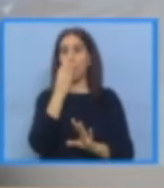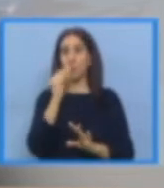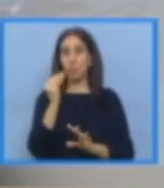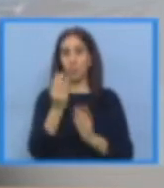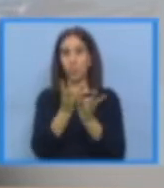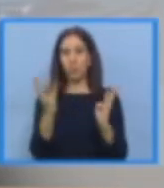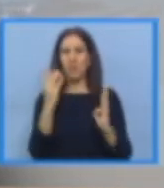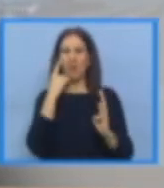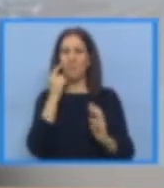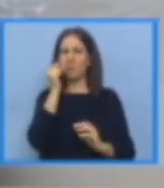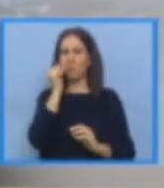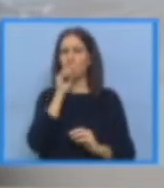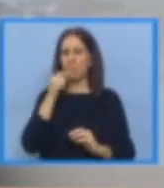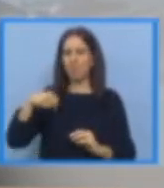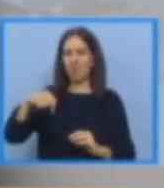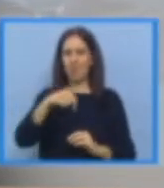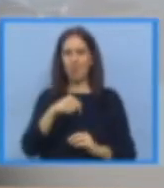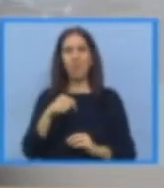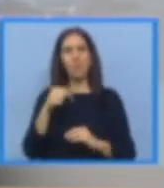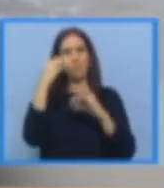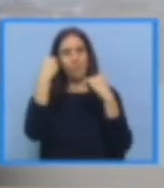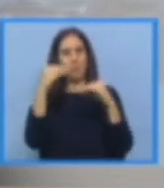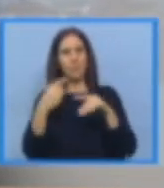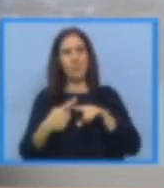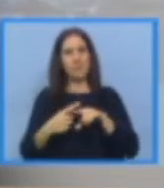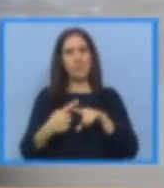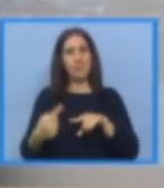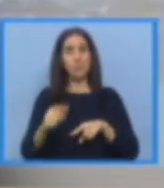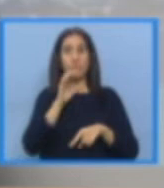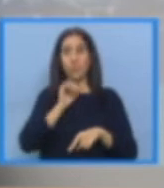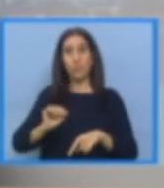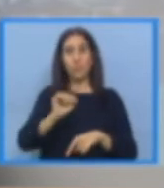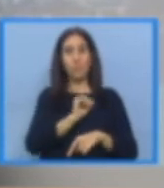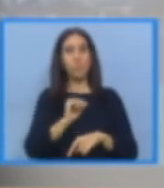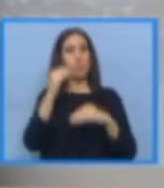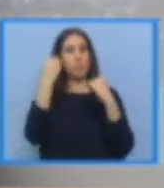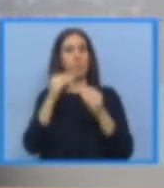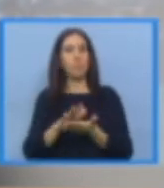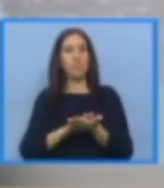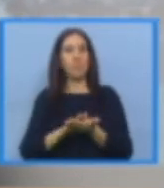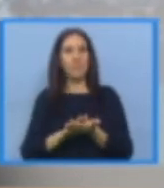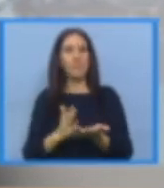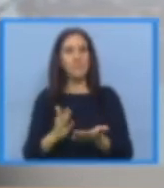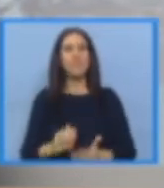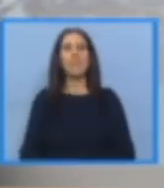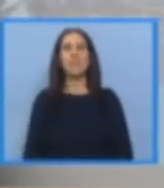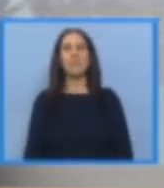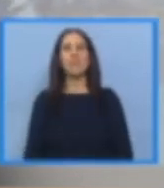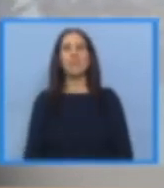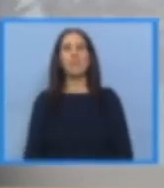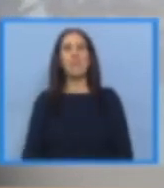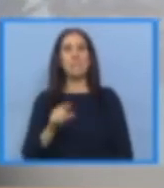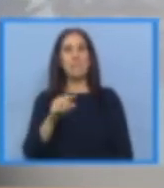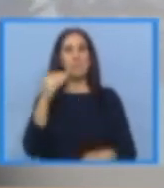pais, que também estão interessados nesta formação dos seus próprios filhos, porque é uma formação básica, não é? E